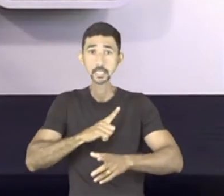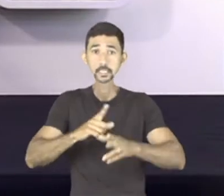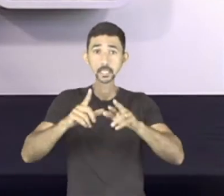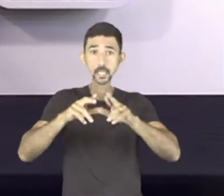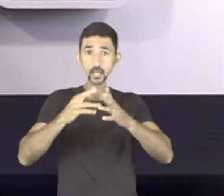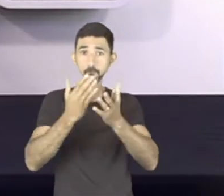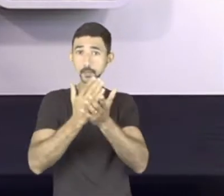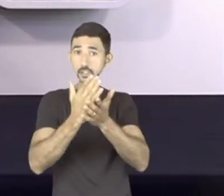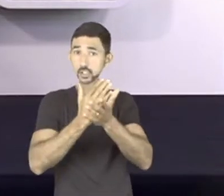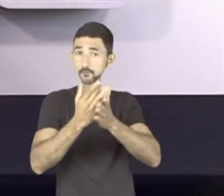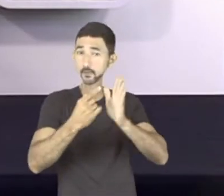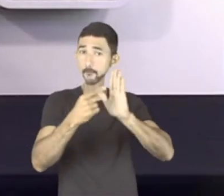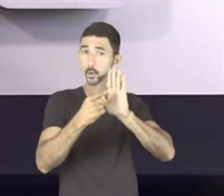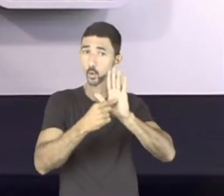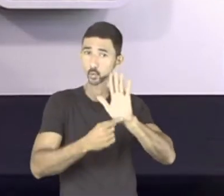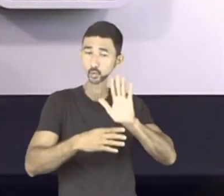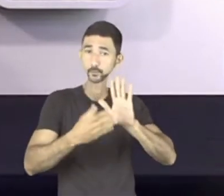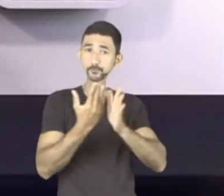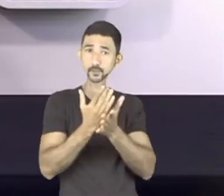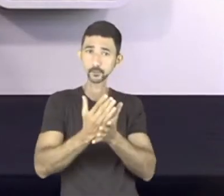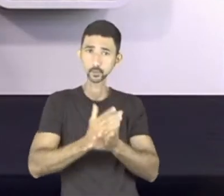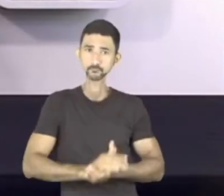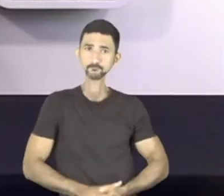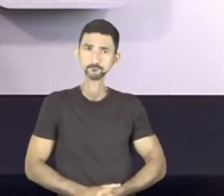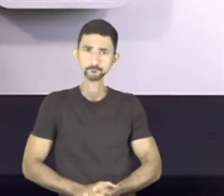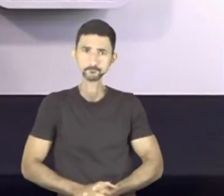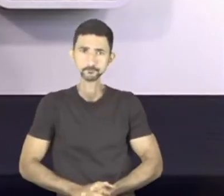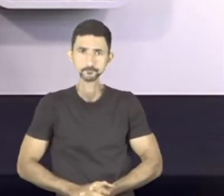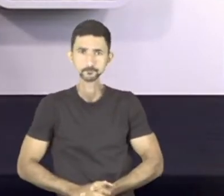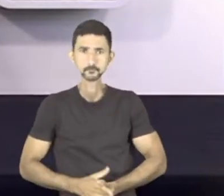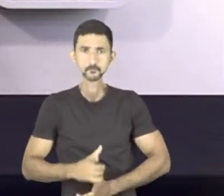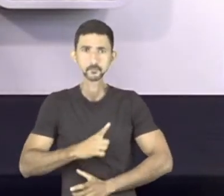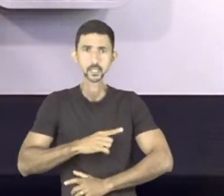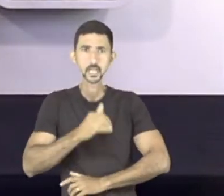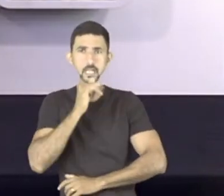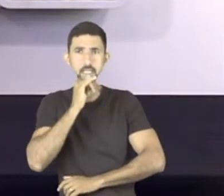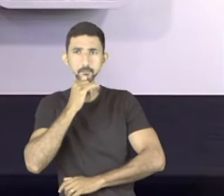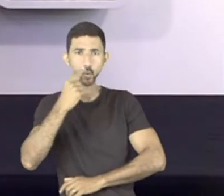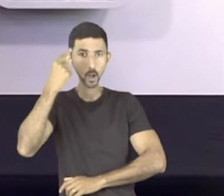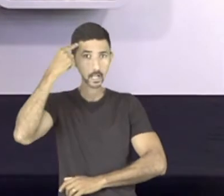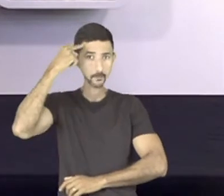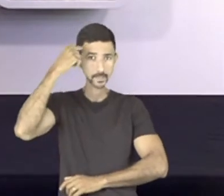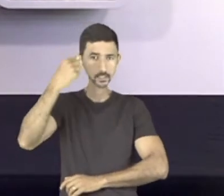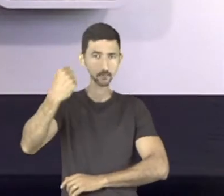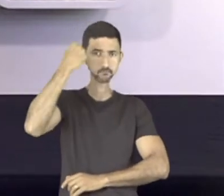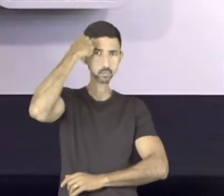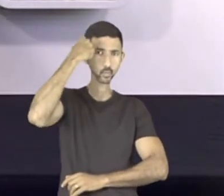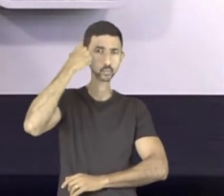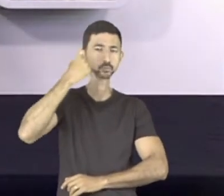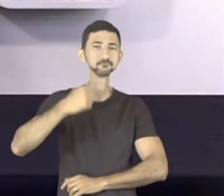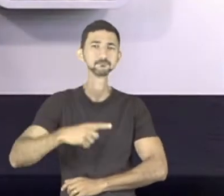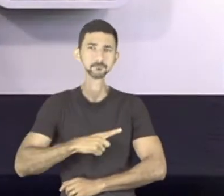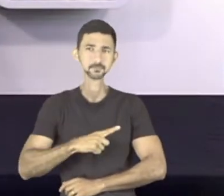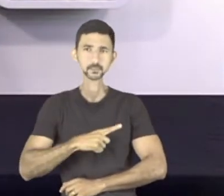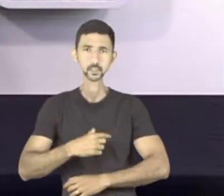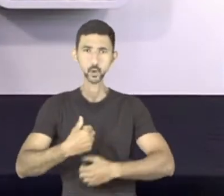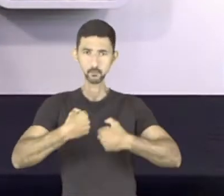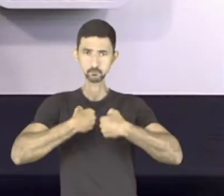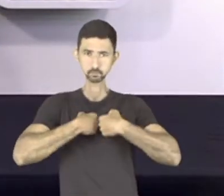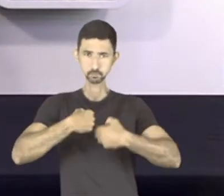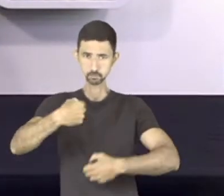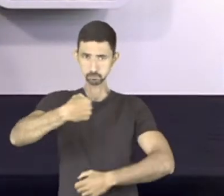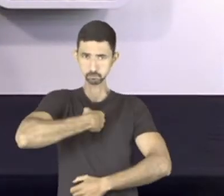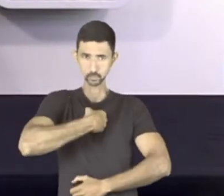de pontuação, tá? Então, você tem golpes na cabeça, golpes no